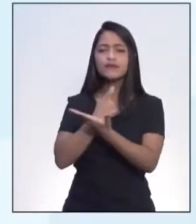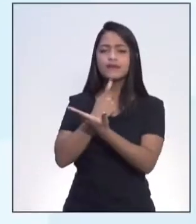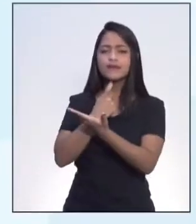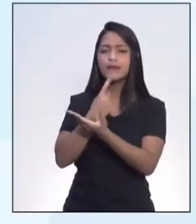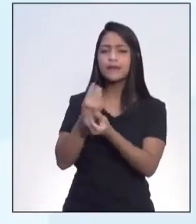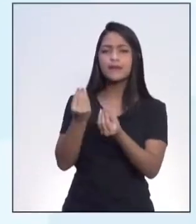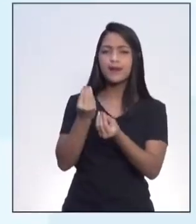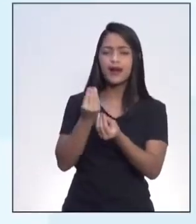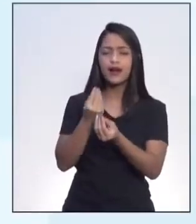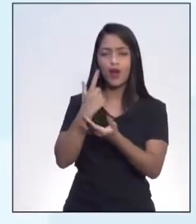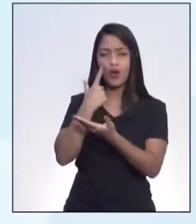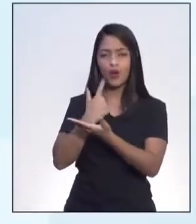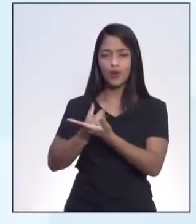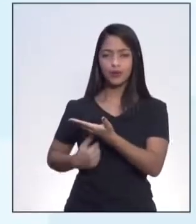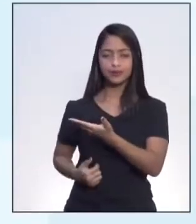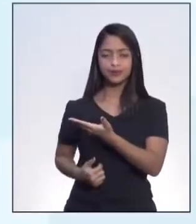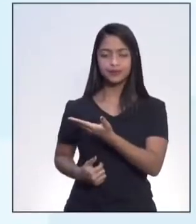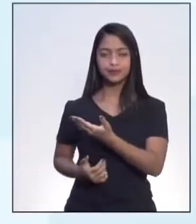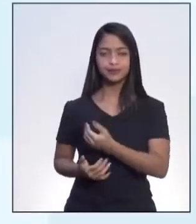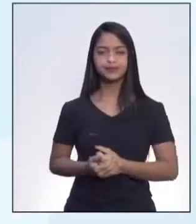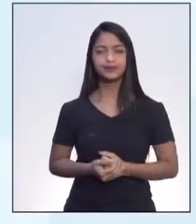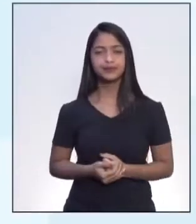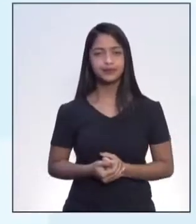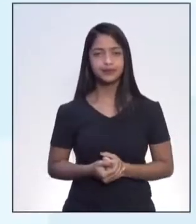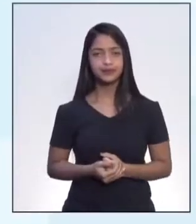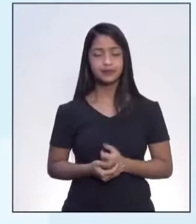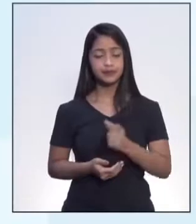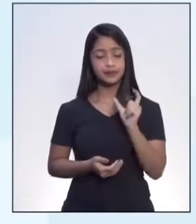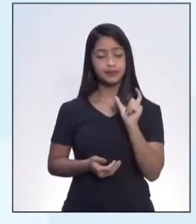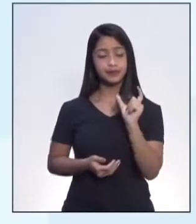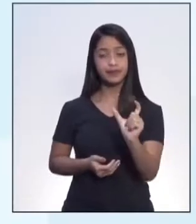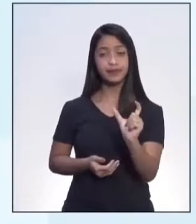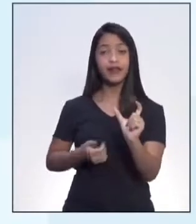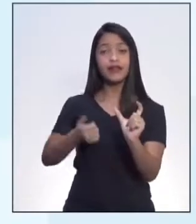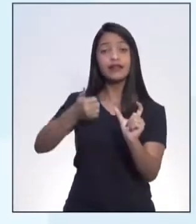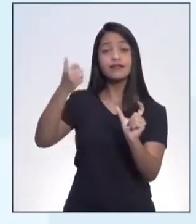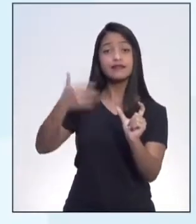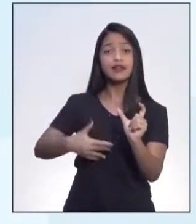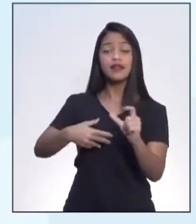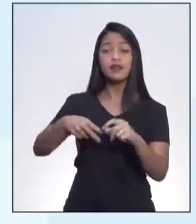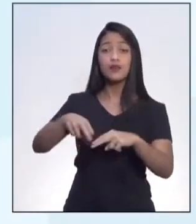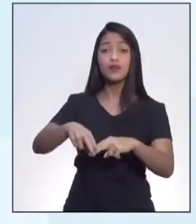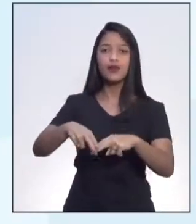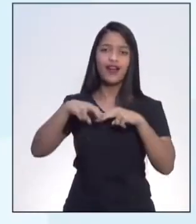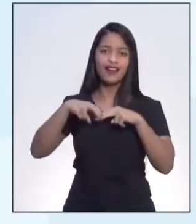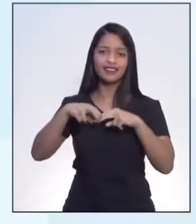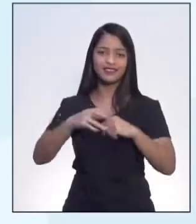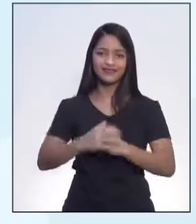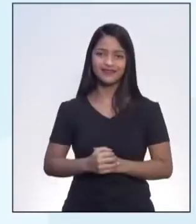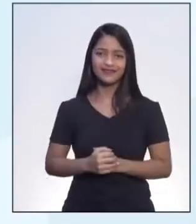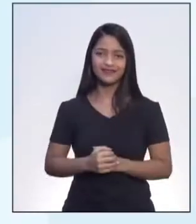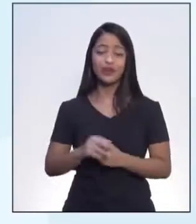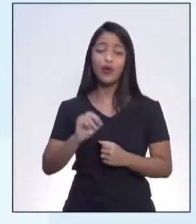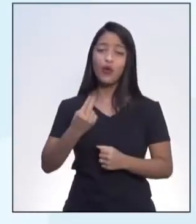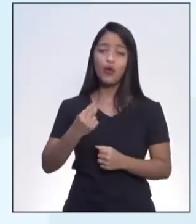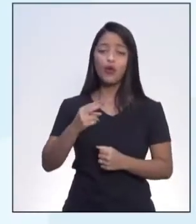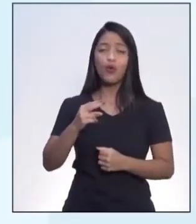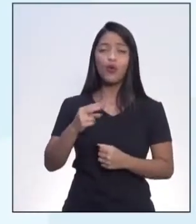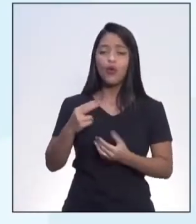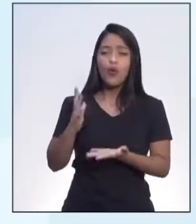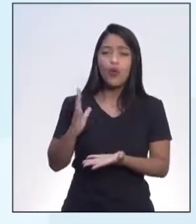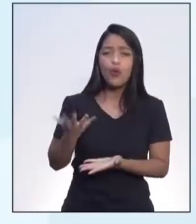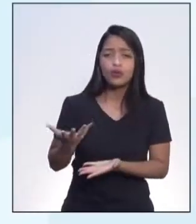Other words that show cause. Outras palavras que mostram causa. Result ou reason. Resultado ou razão.